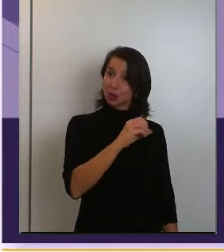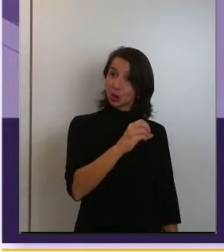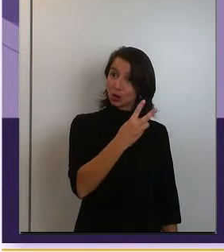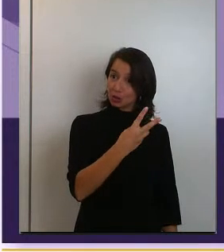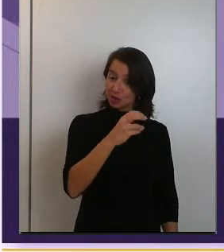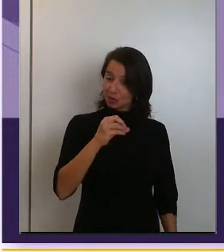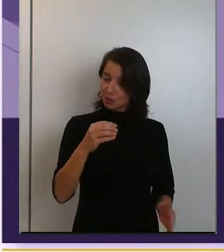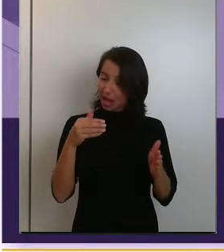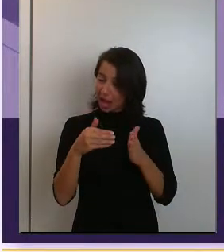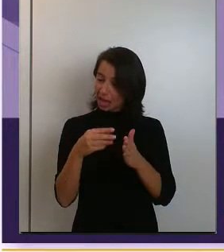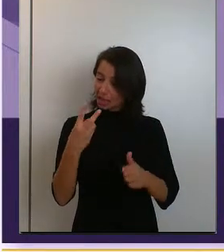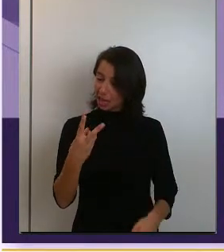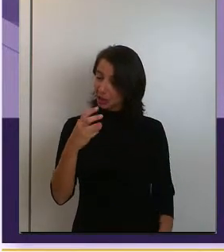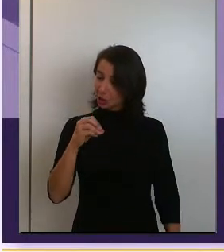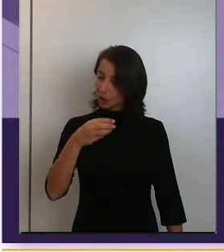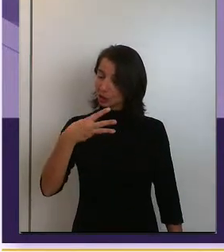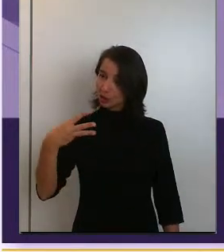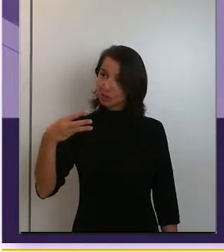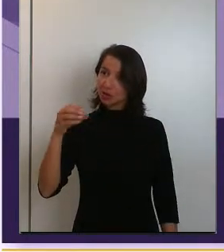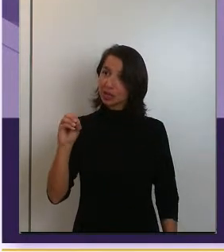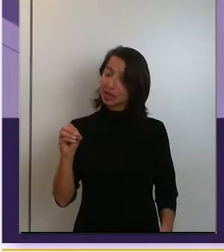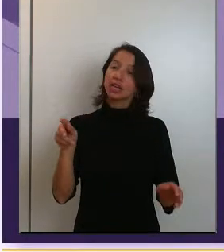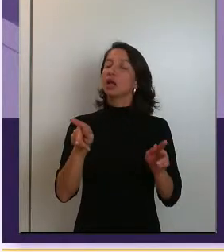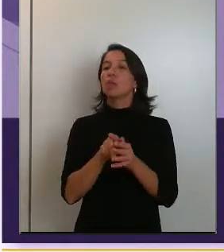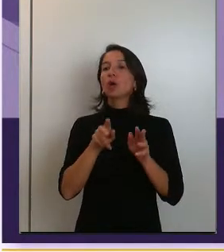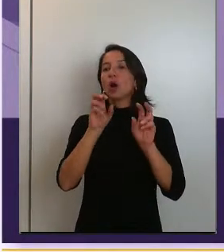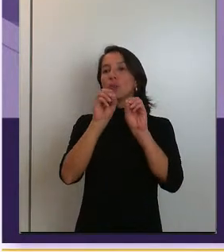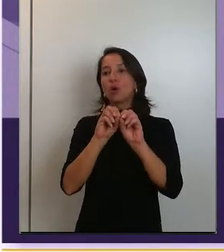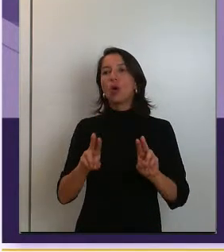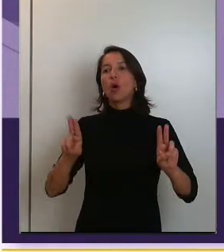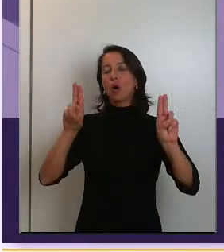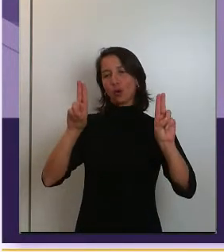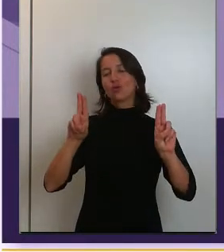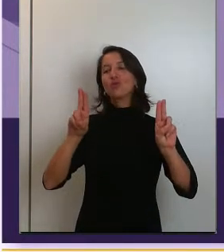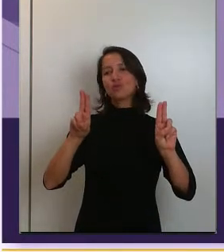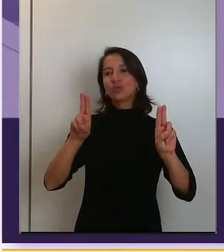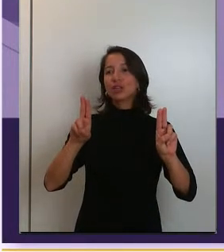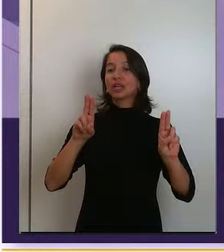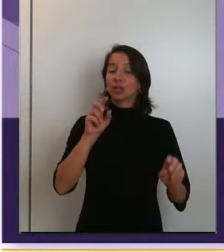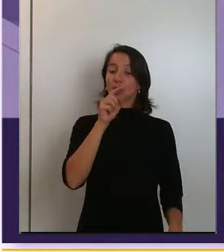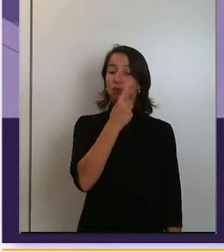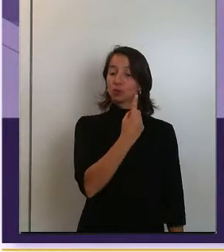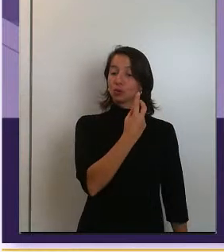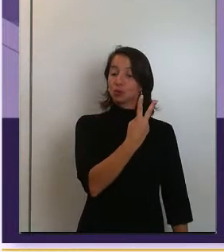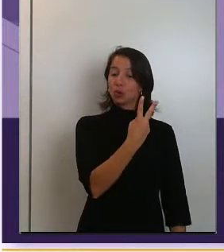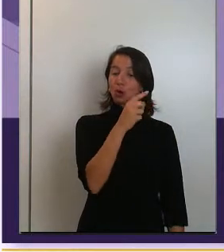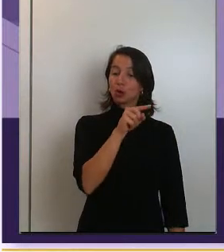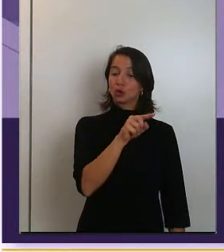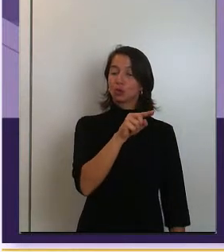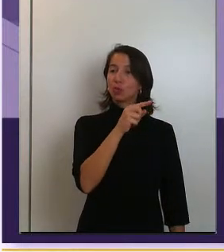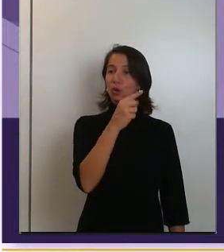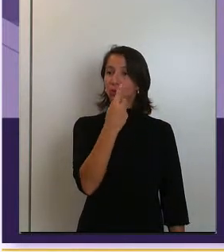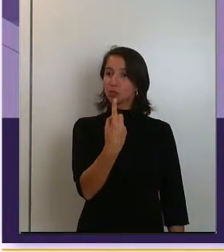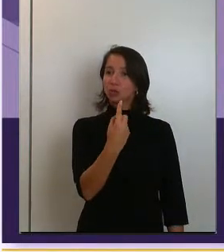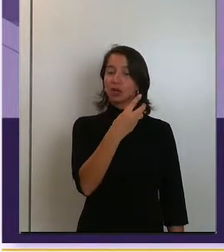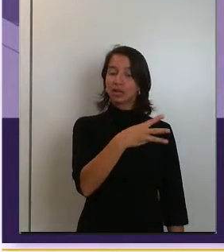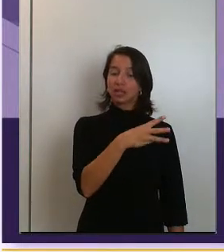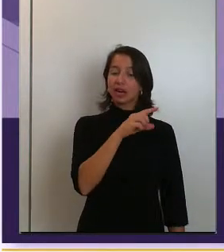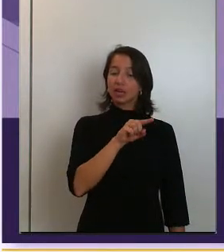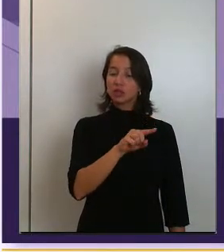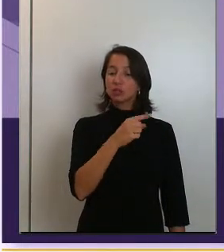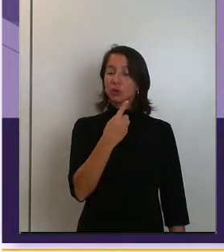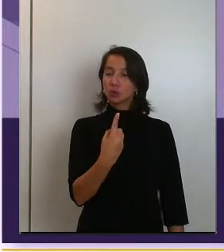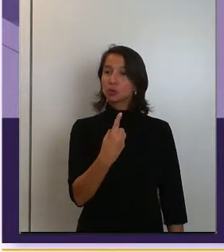tema. Nos itens 3.1 e 3.2, ele trata da questão da importância da redução da mortalidade